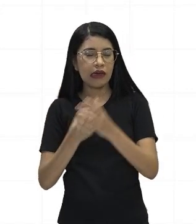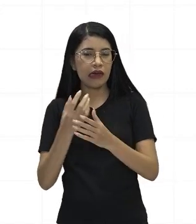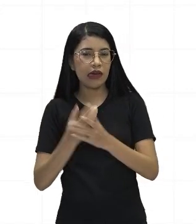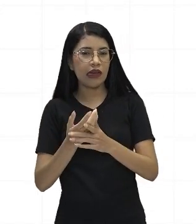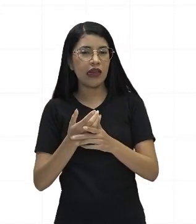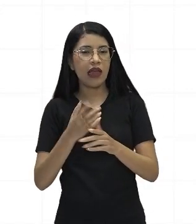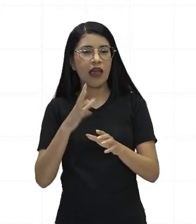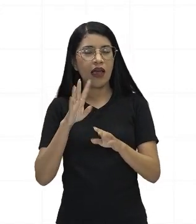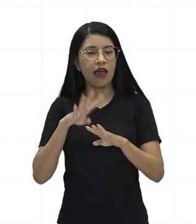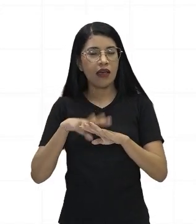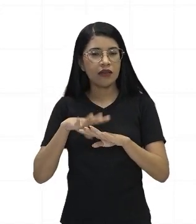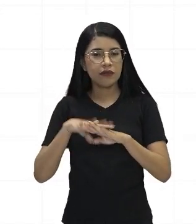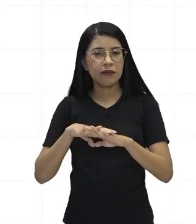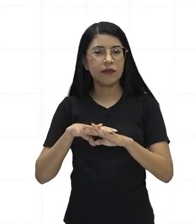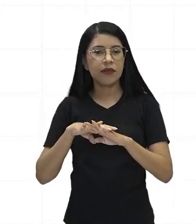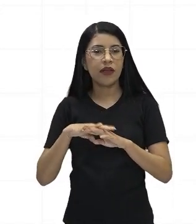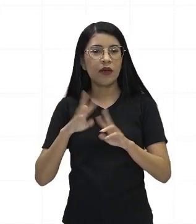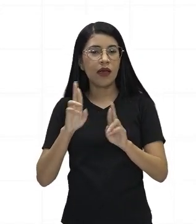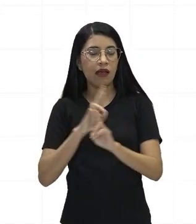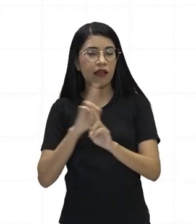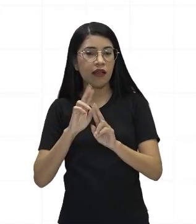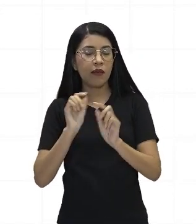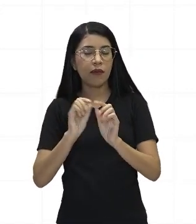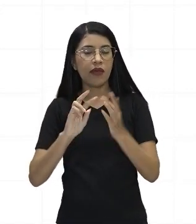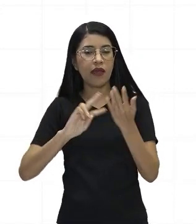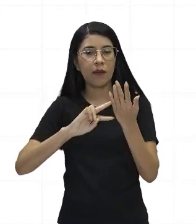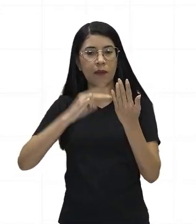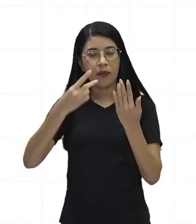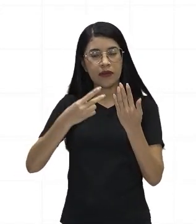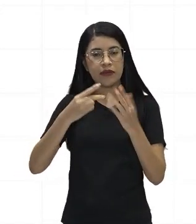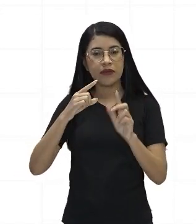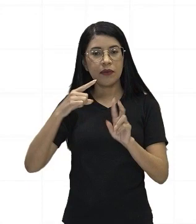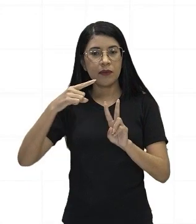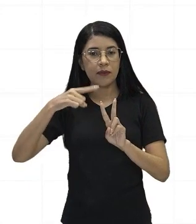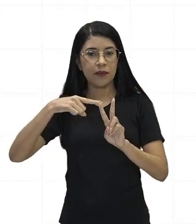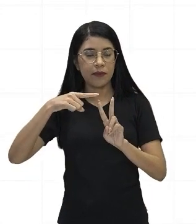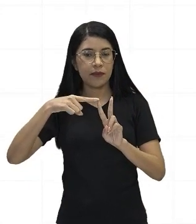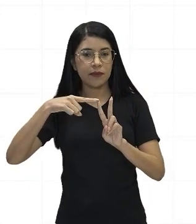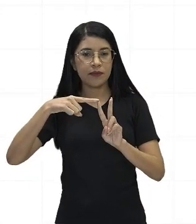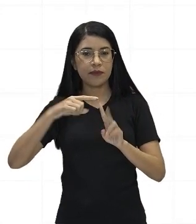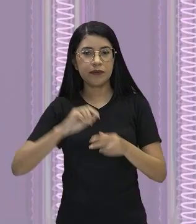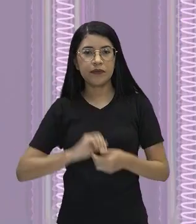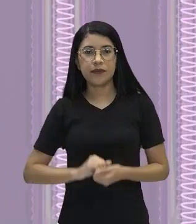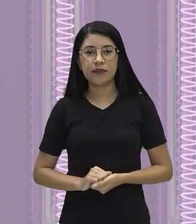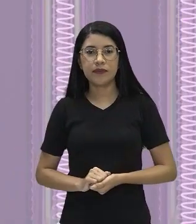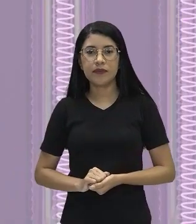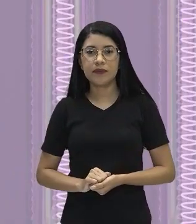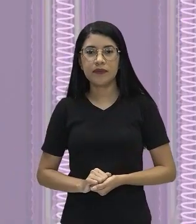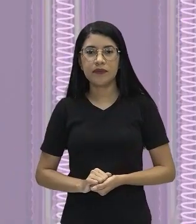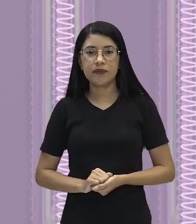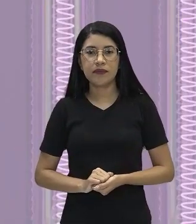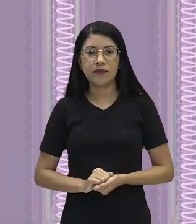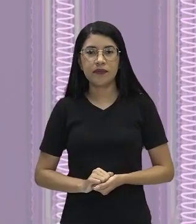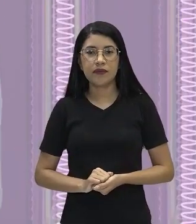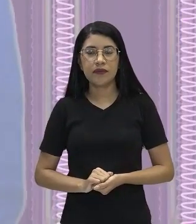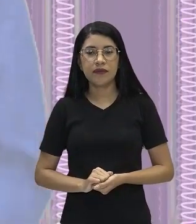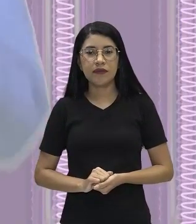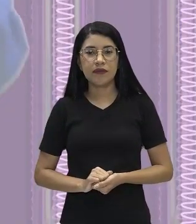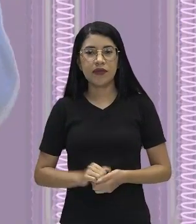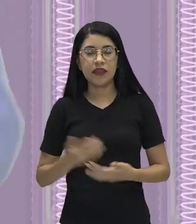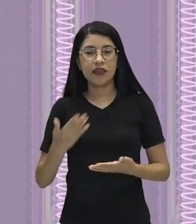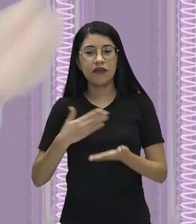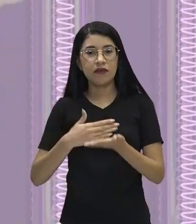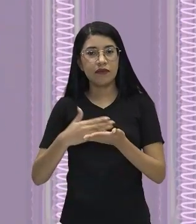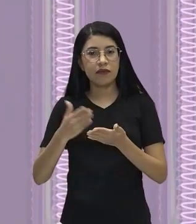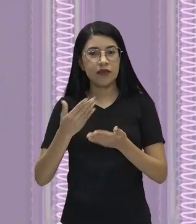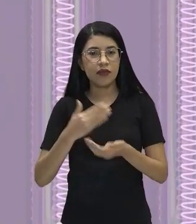problemas sobre a relação entre potenciação e radiciação. Então,